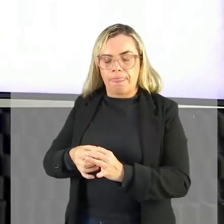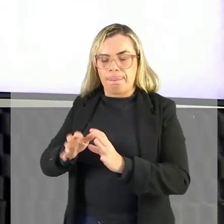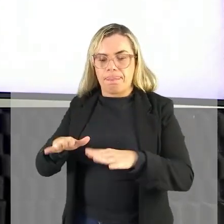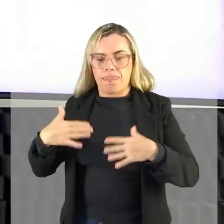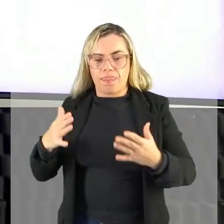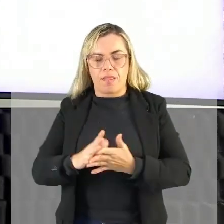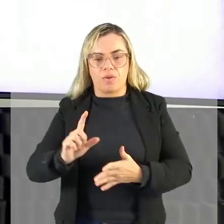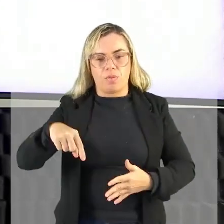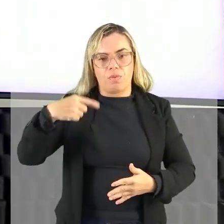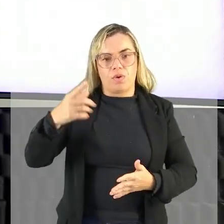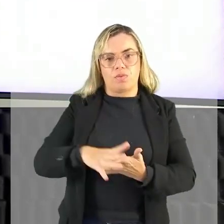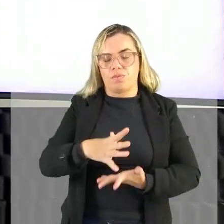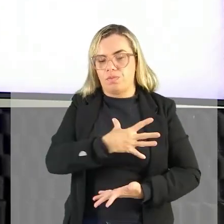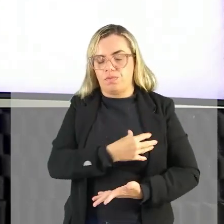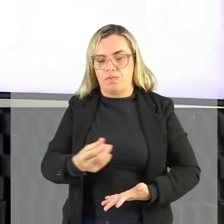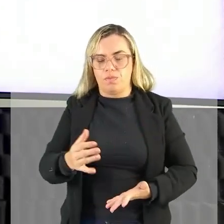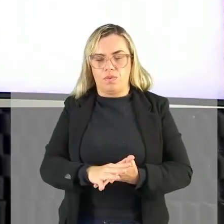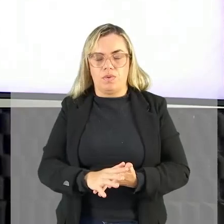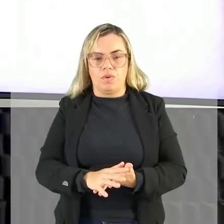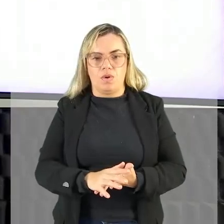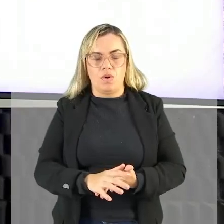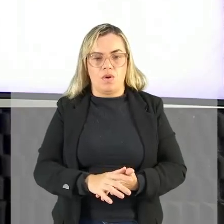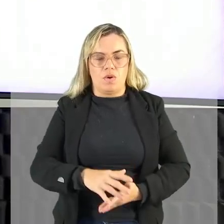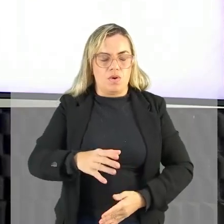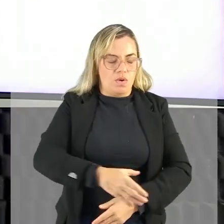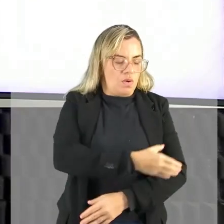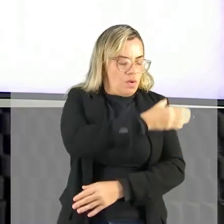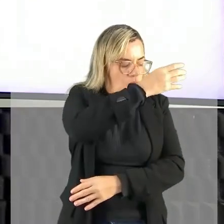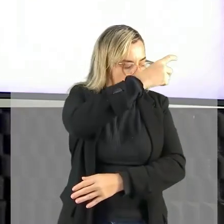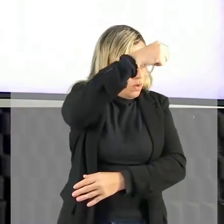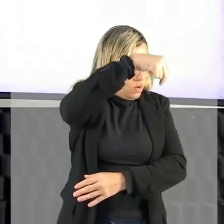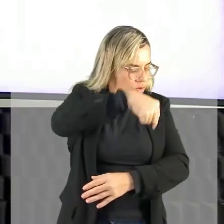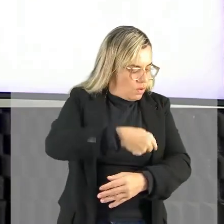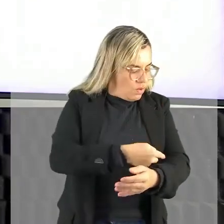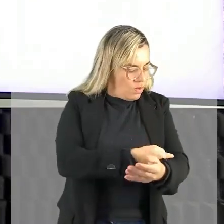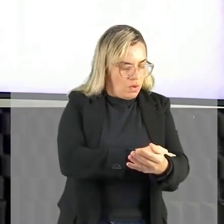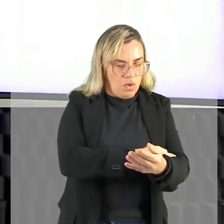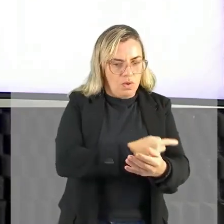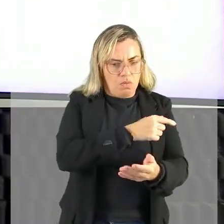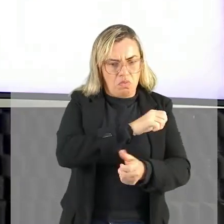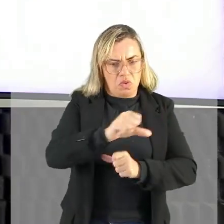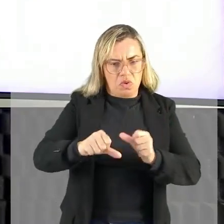Então, do próximo filho, o soro que a mãe tomou vai modificar a genética